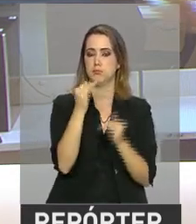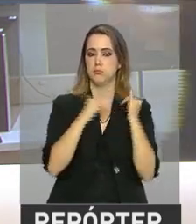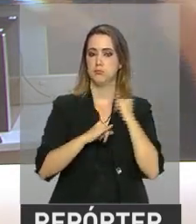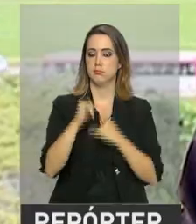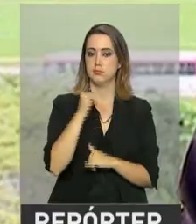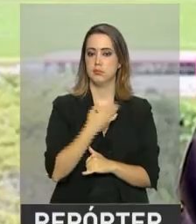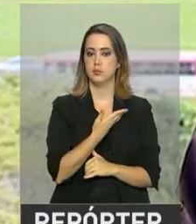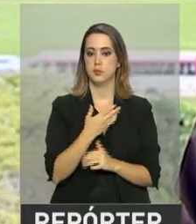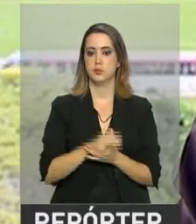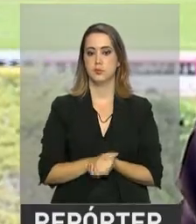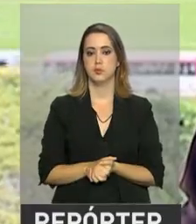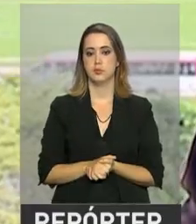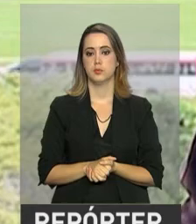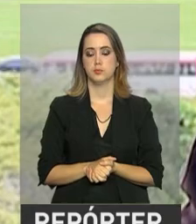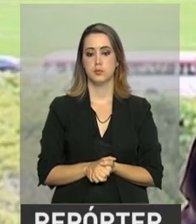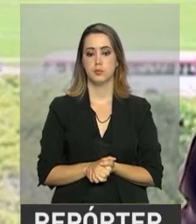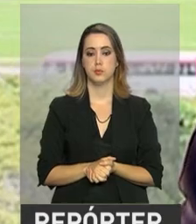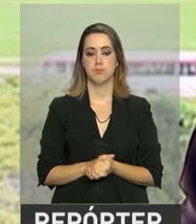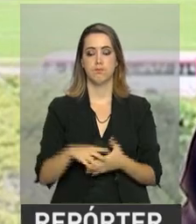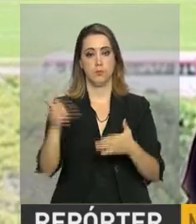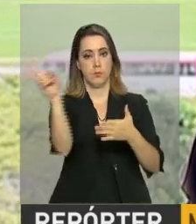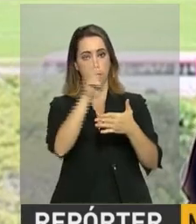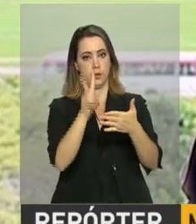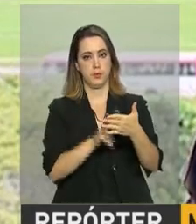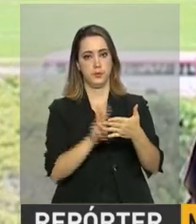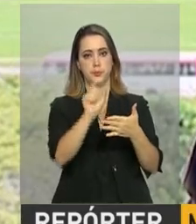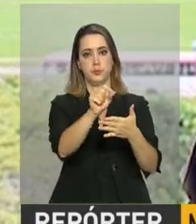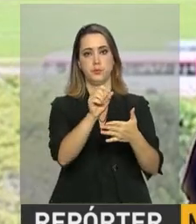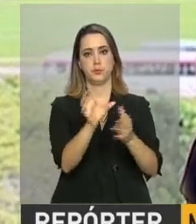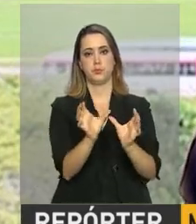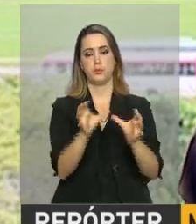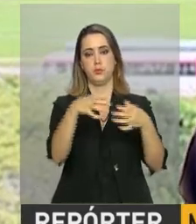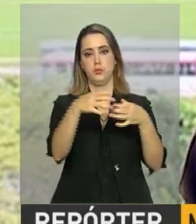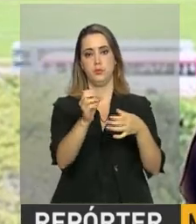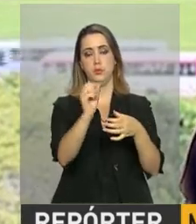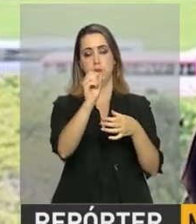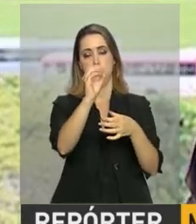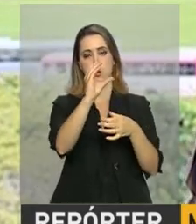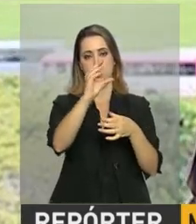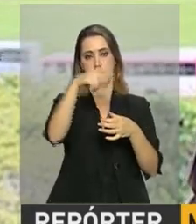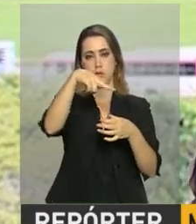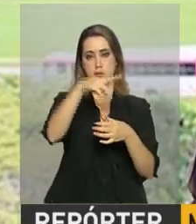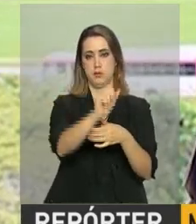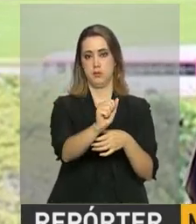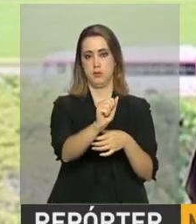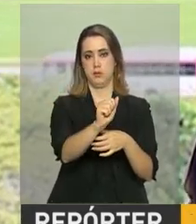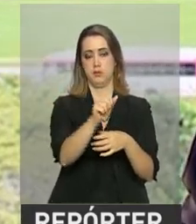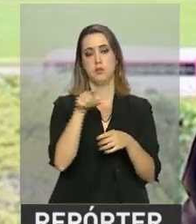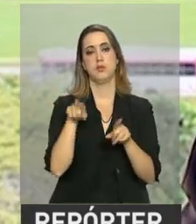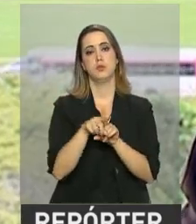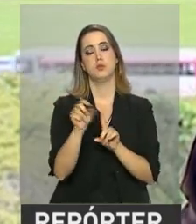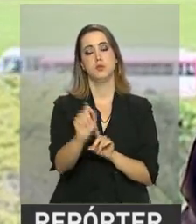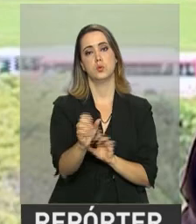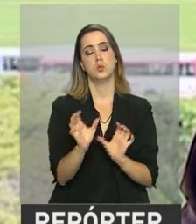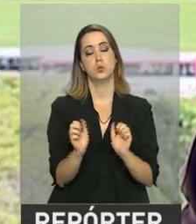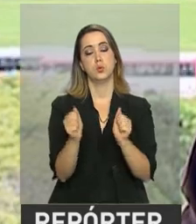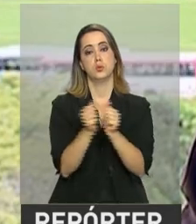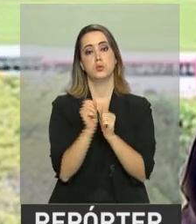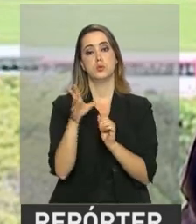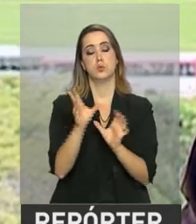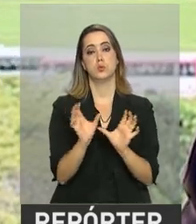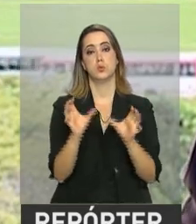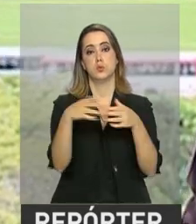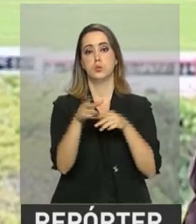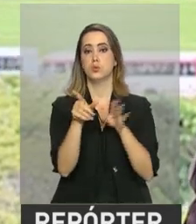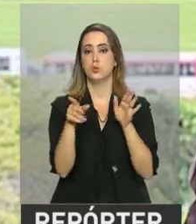informações. A avaliação da Confederação da Agricultura e Pecuária do Brasil, a CNA, em parceria com o Centro